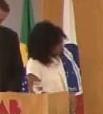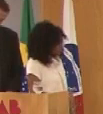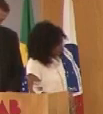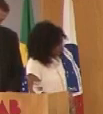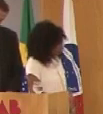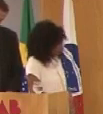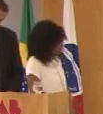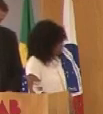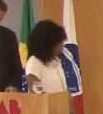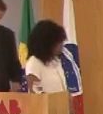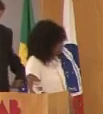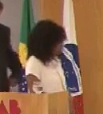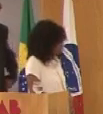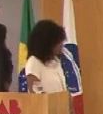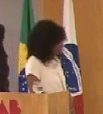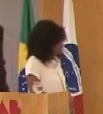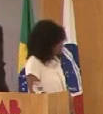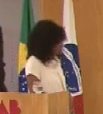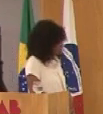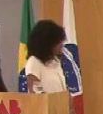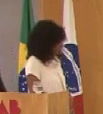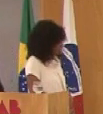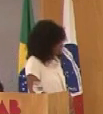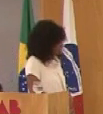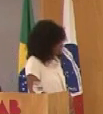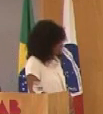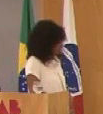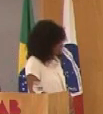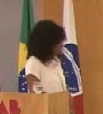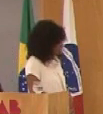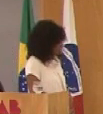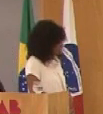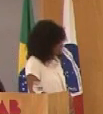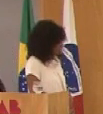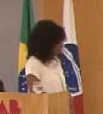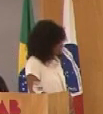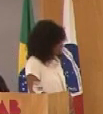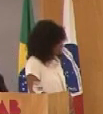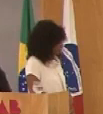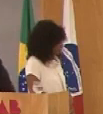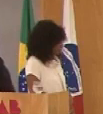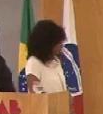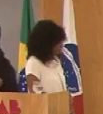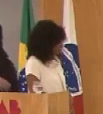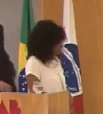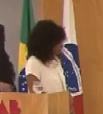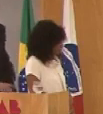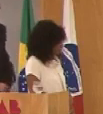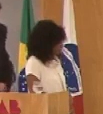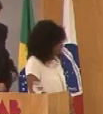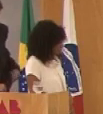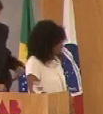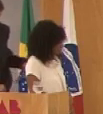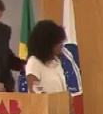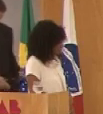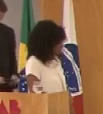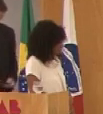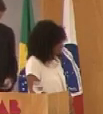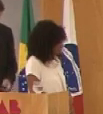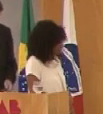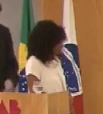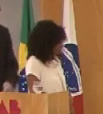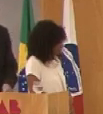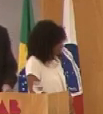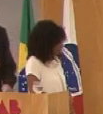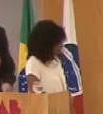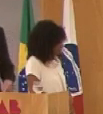um caldo político, um caldo estatal, de escassez de renda e